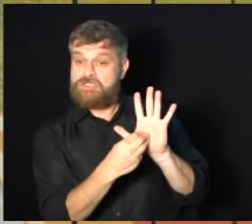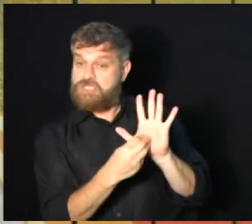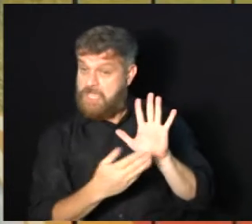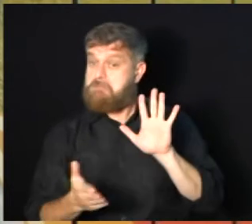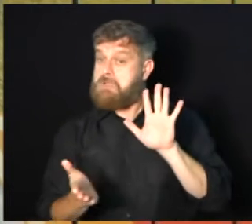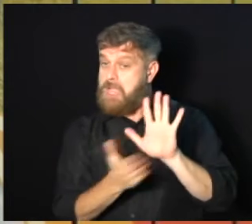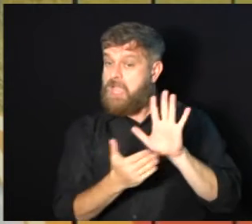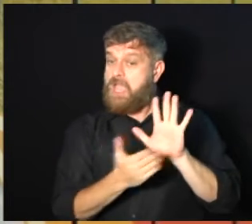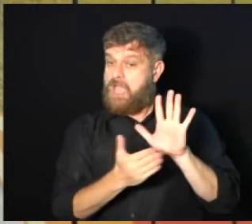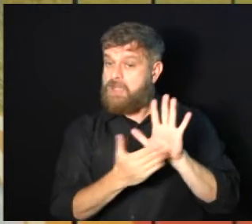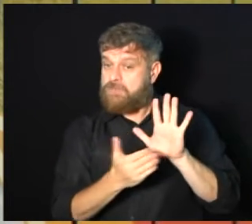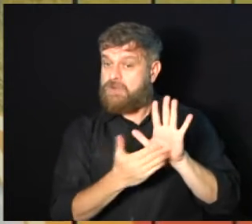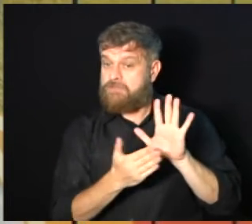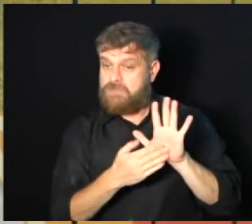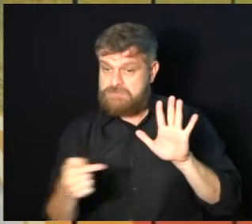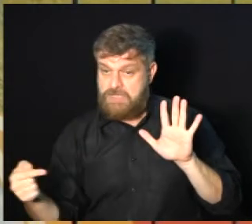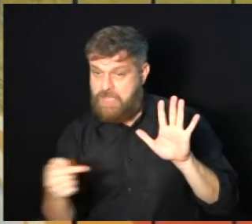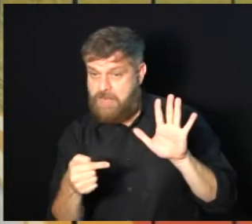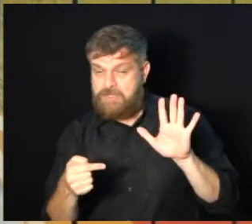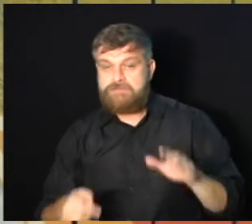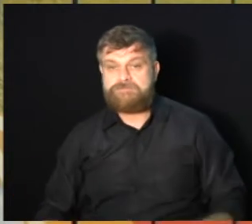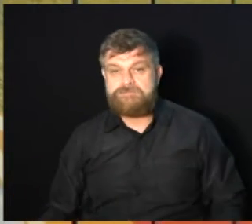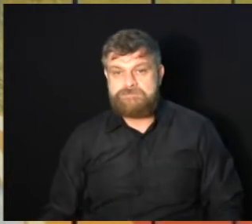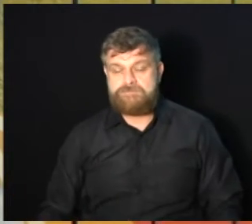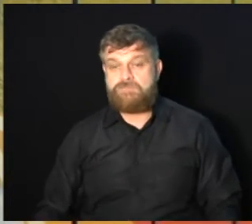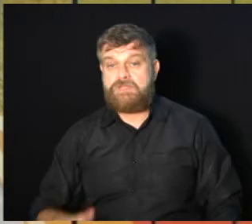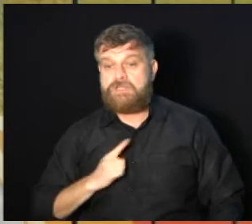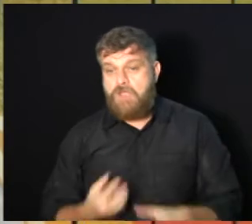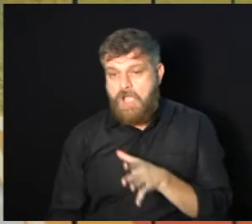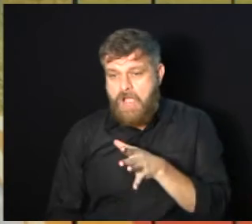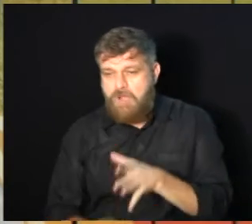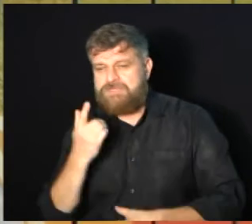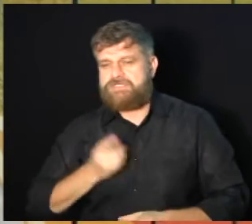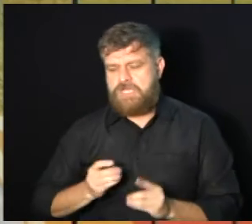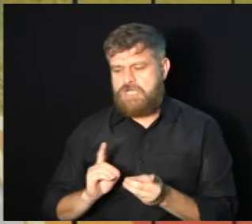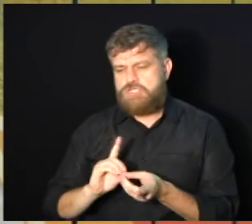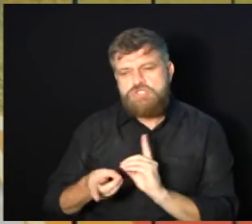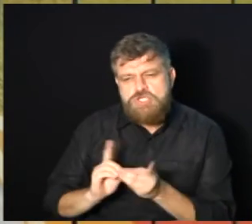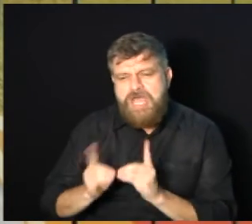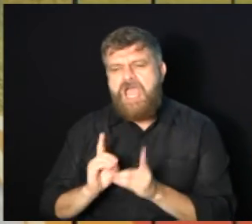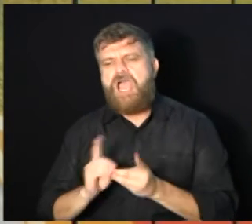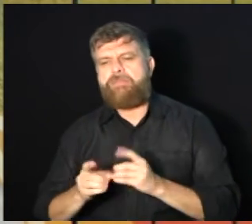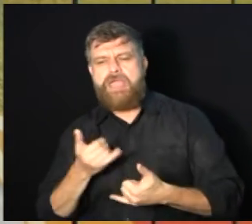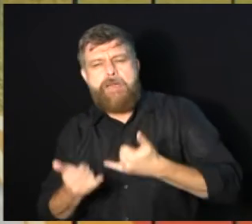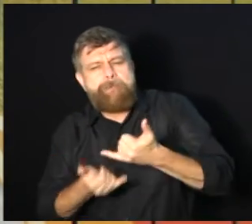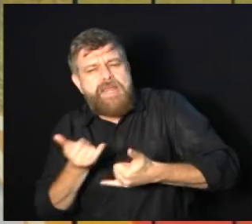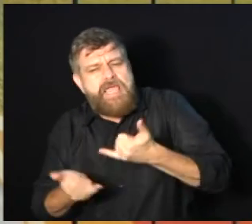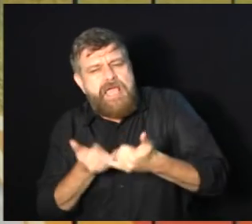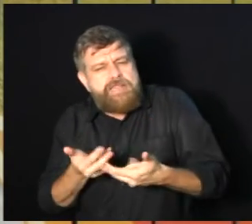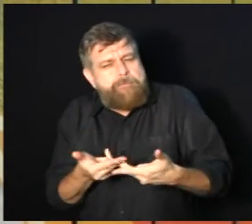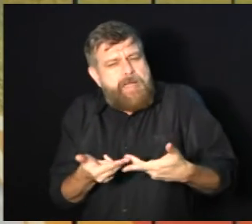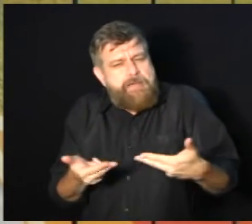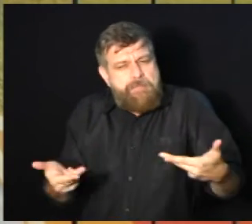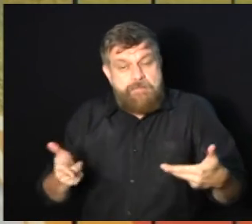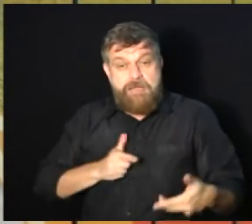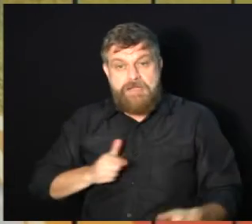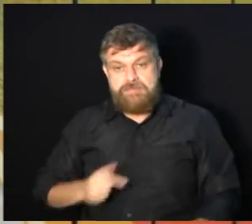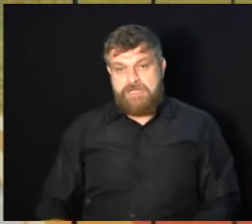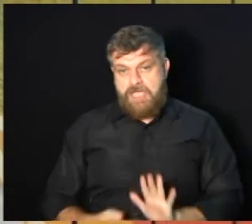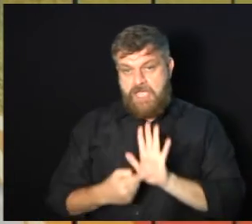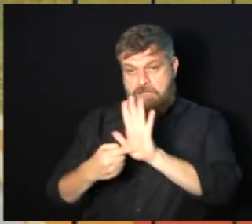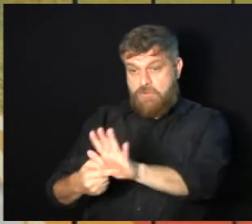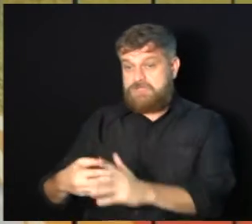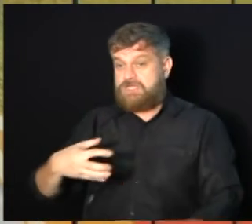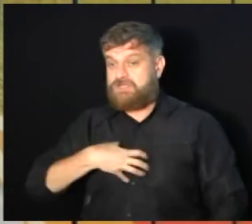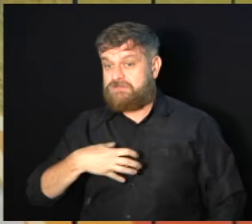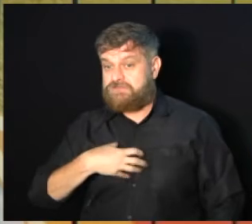da Fundação José Pedro de Oliveira. Vão acontecer dinâmicas, jogos, brincadeiras que apresentam de uma